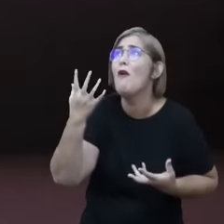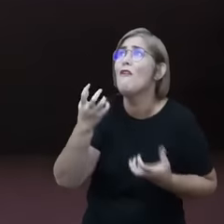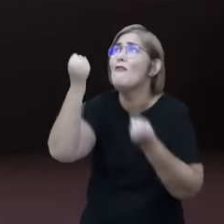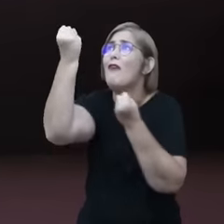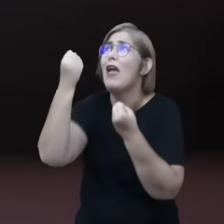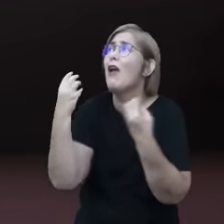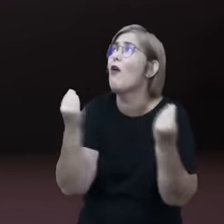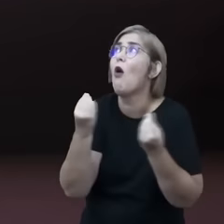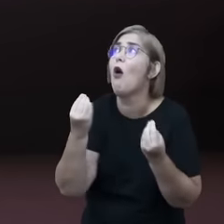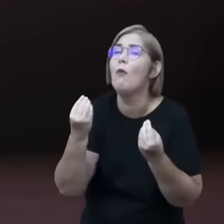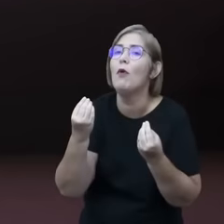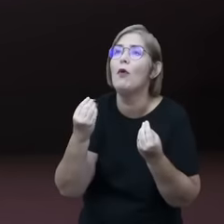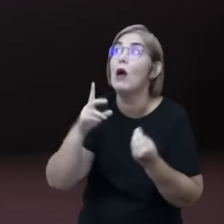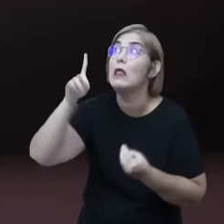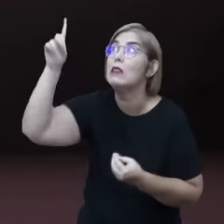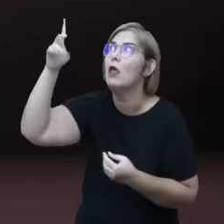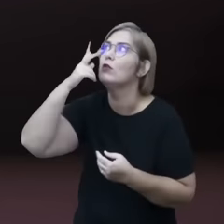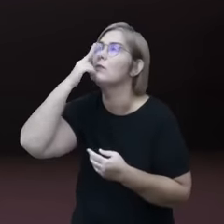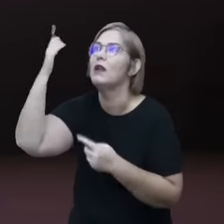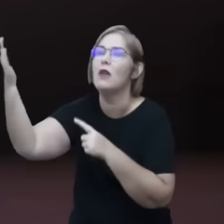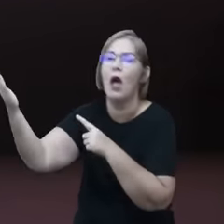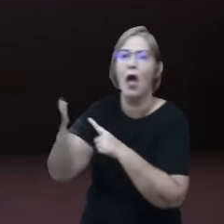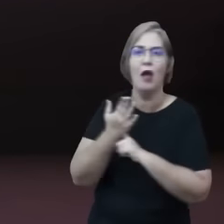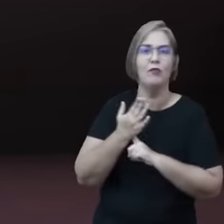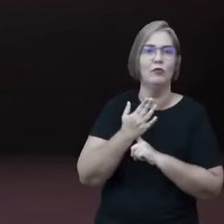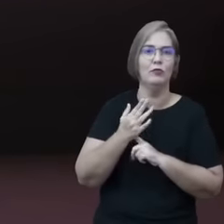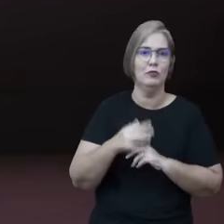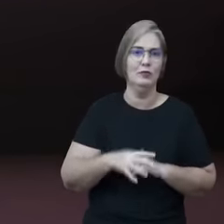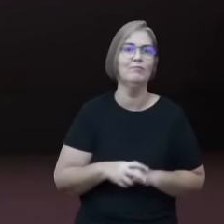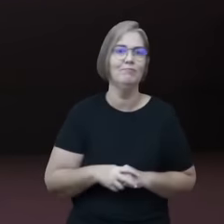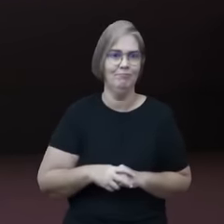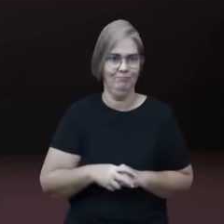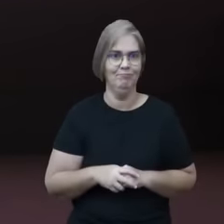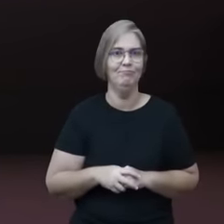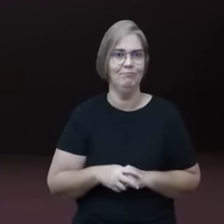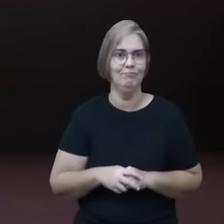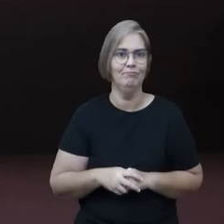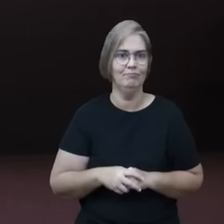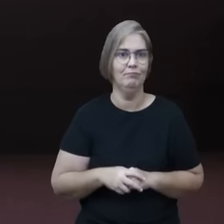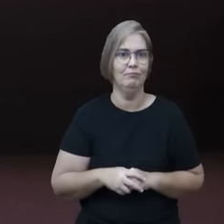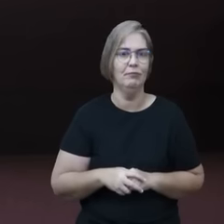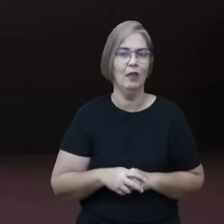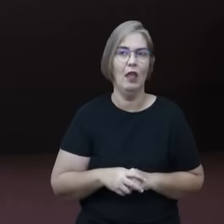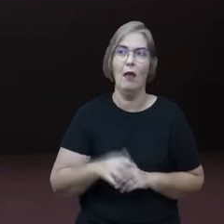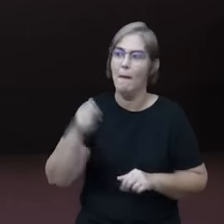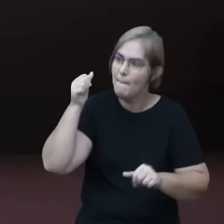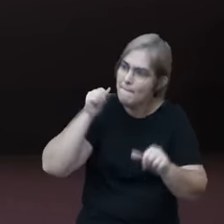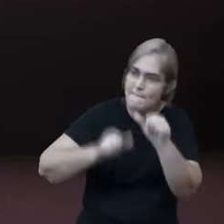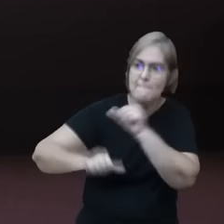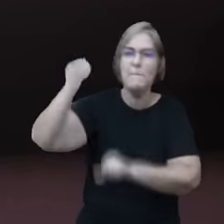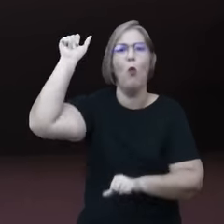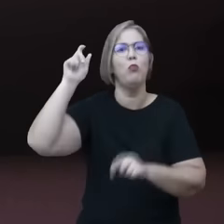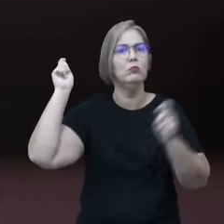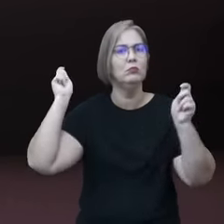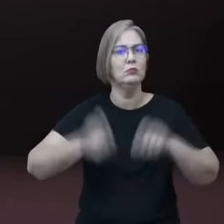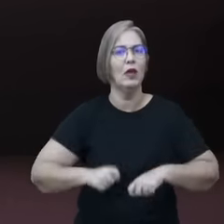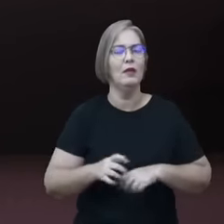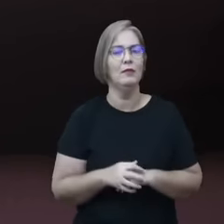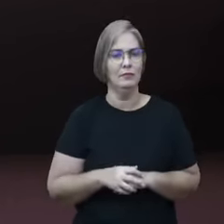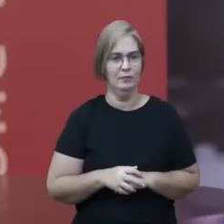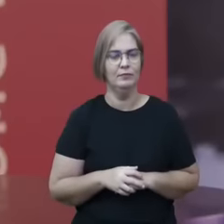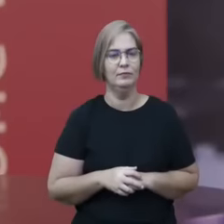justamente esse horizonte de sentido que planifica como absoluto. E dar esse salto no absoluto é muito difícil, não